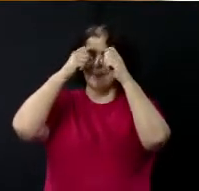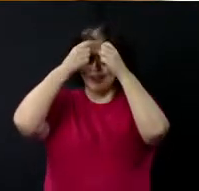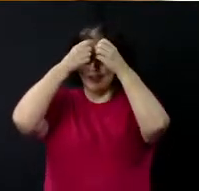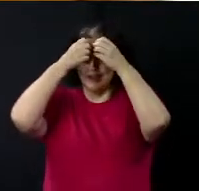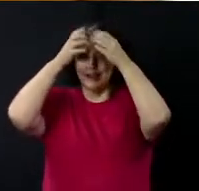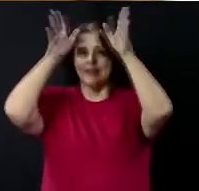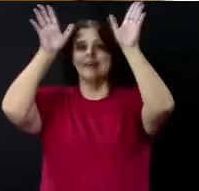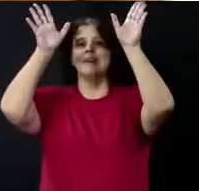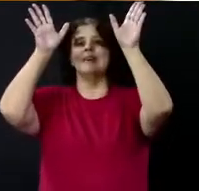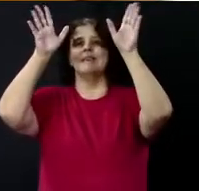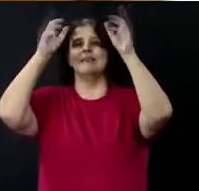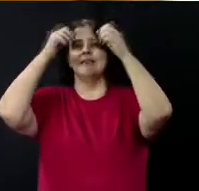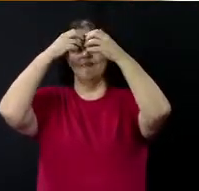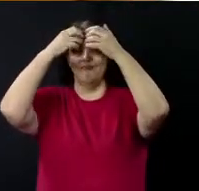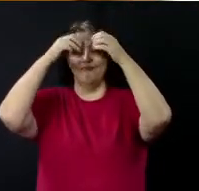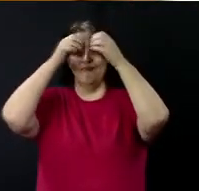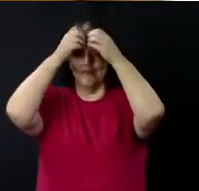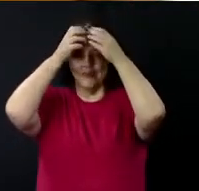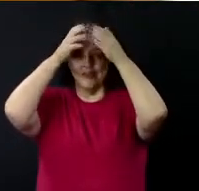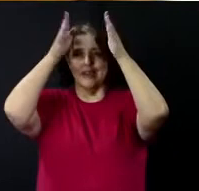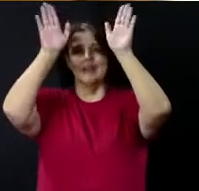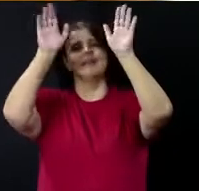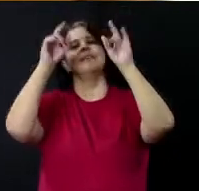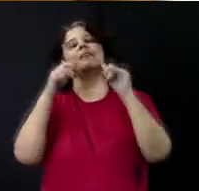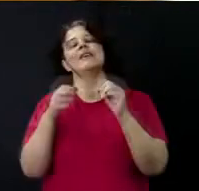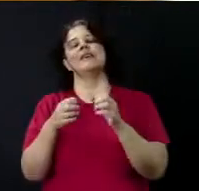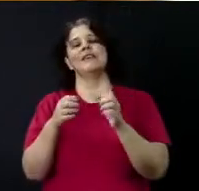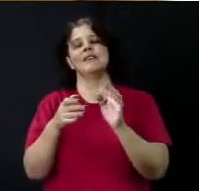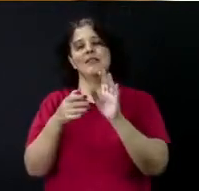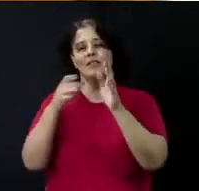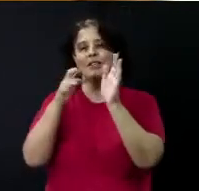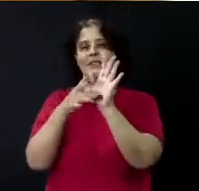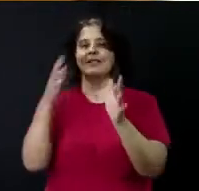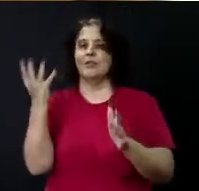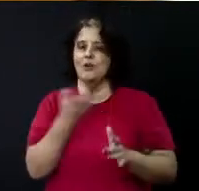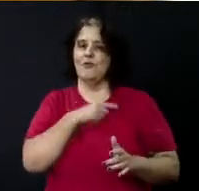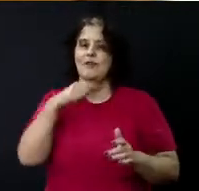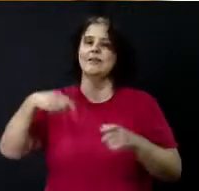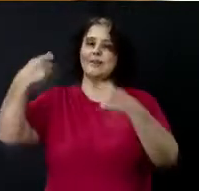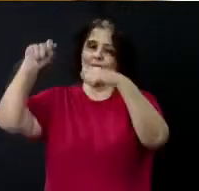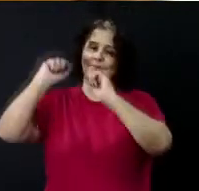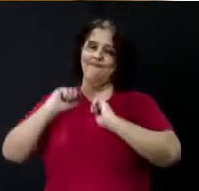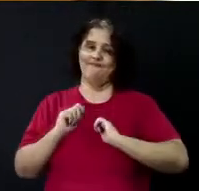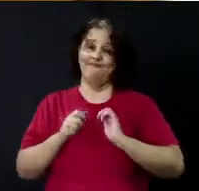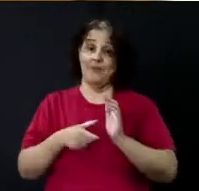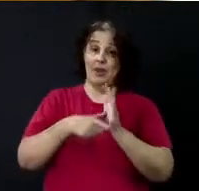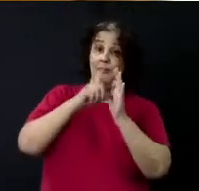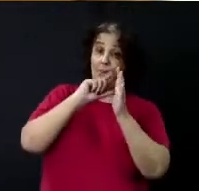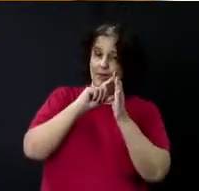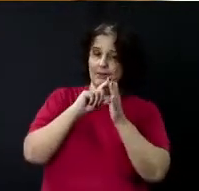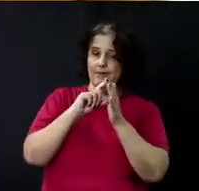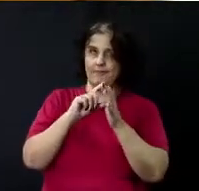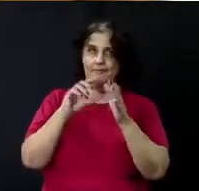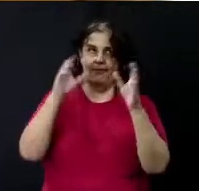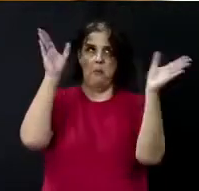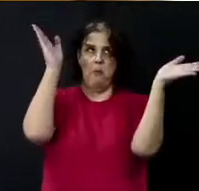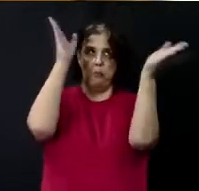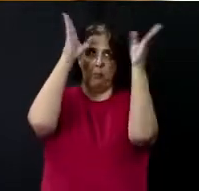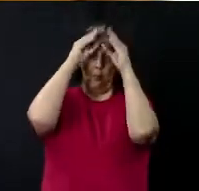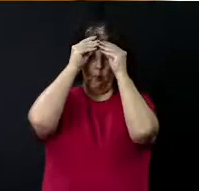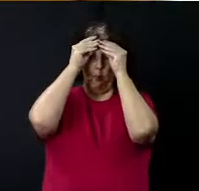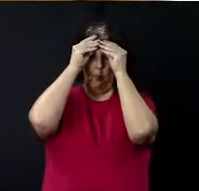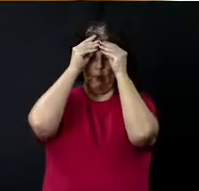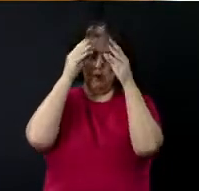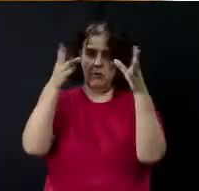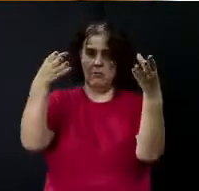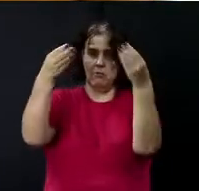o antes e o depois. O antes é uma escuridão total. Por mais inteligente que o homem